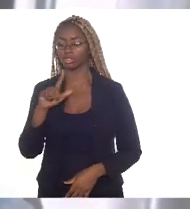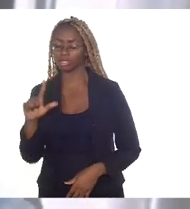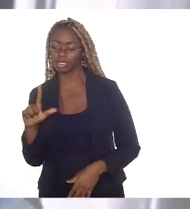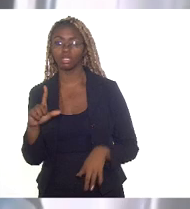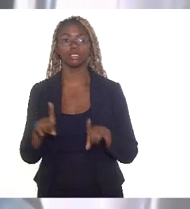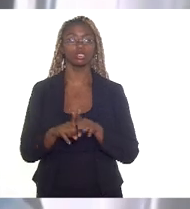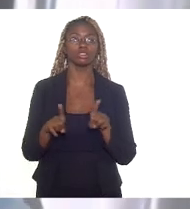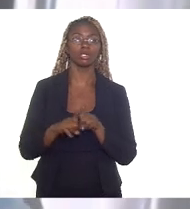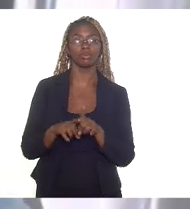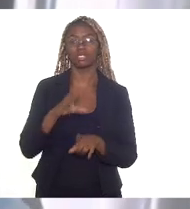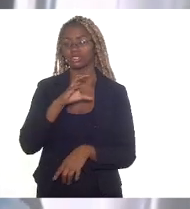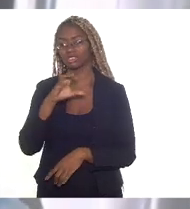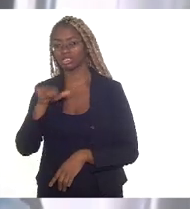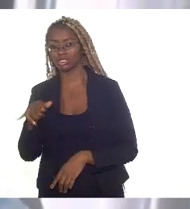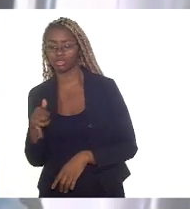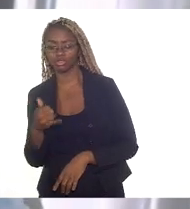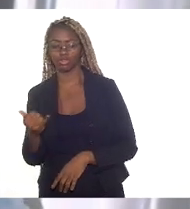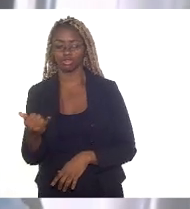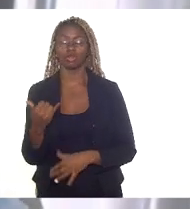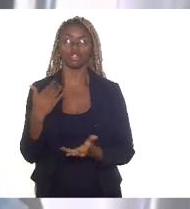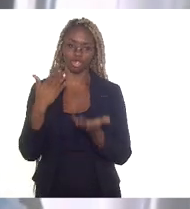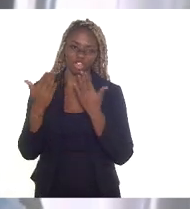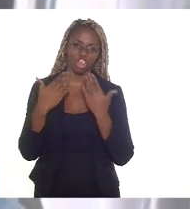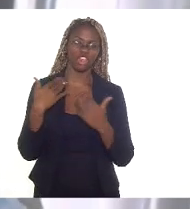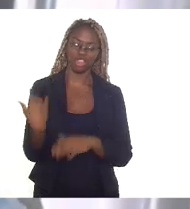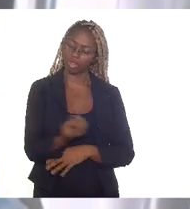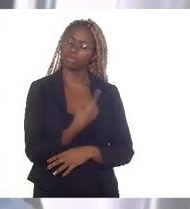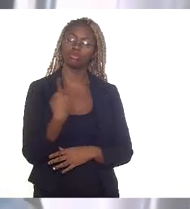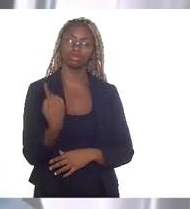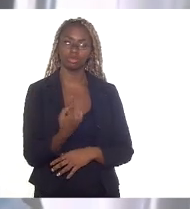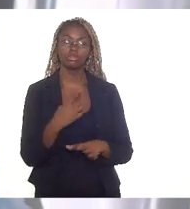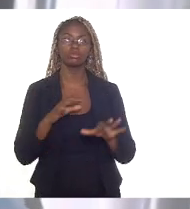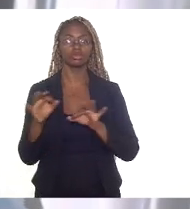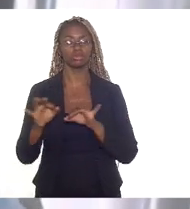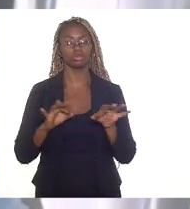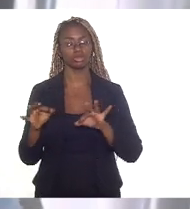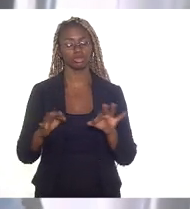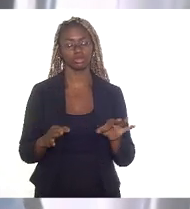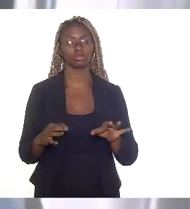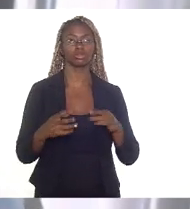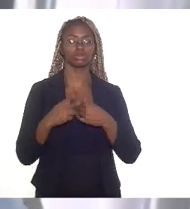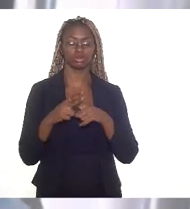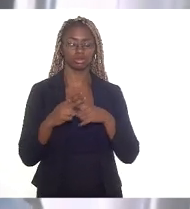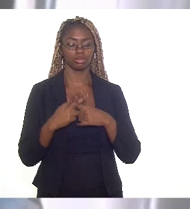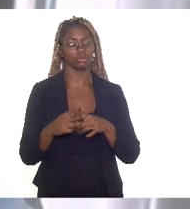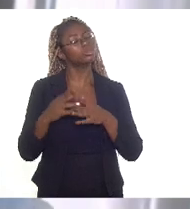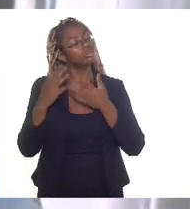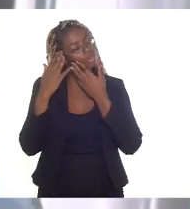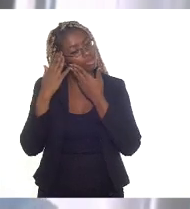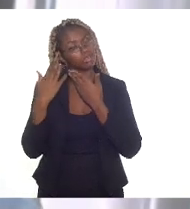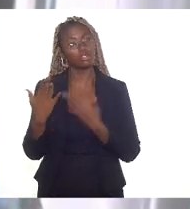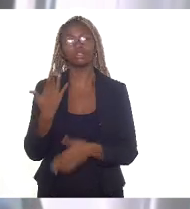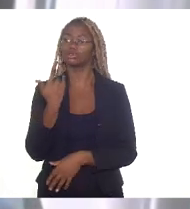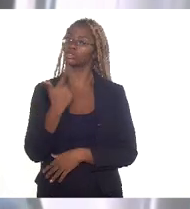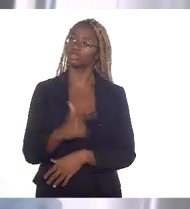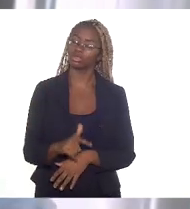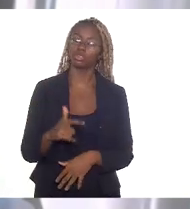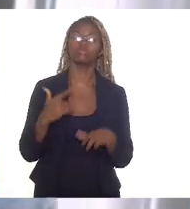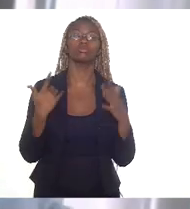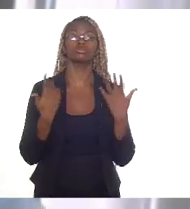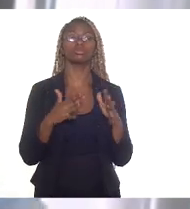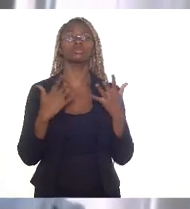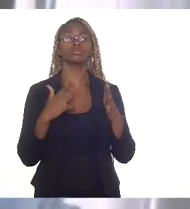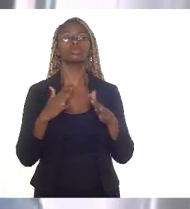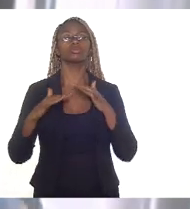preparou, dialogando conosco, agradeço demais a assessoria da CCJ, ao presidente Márcio Pacheco, que é coautor. Quero de novo dar o crédito